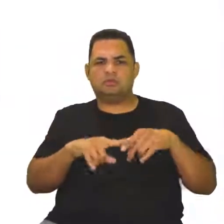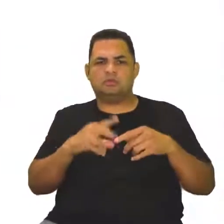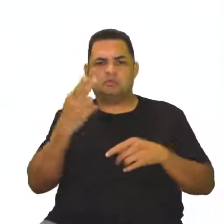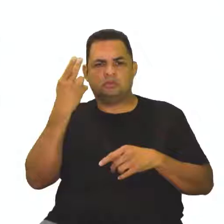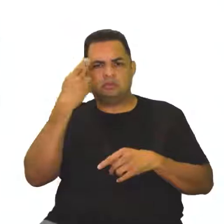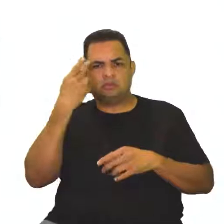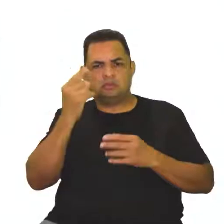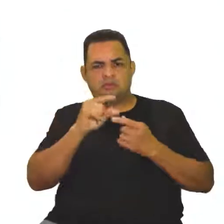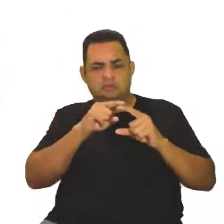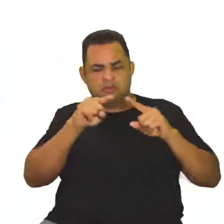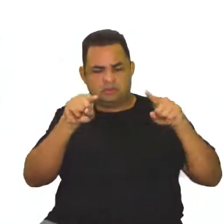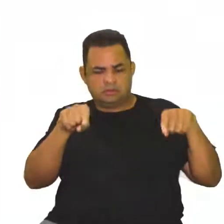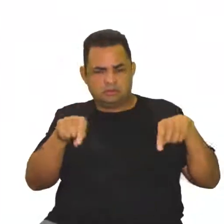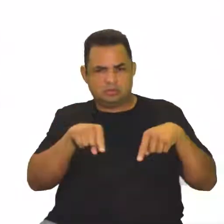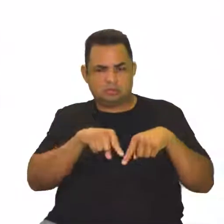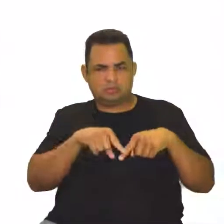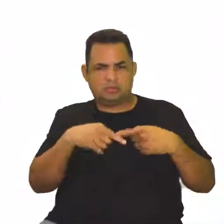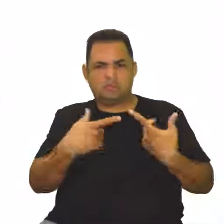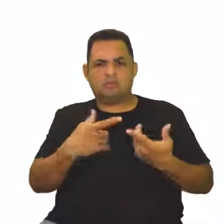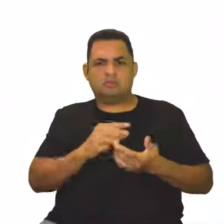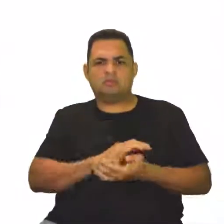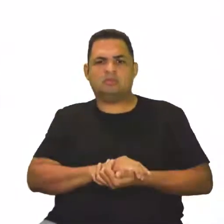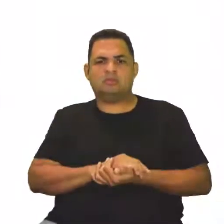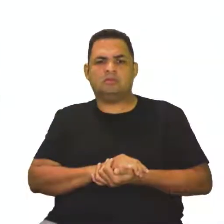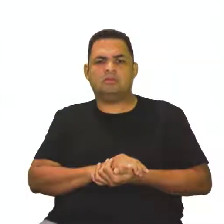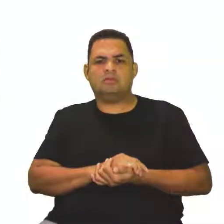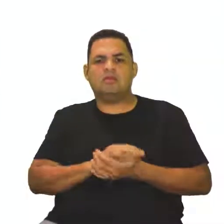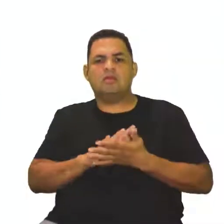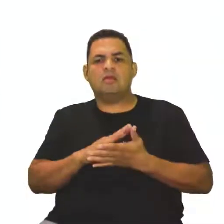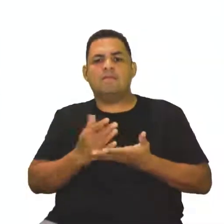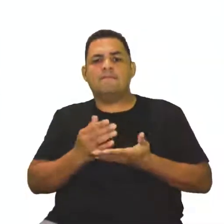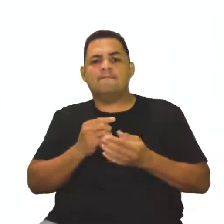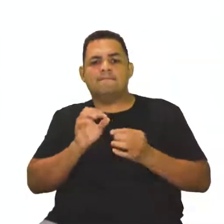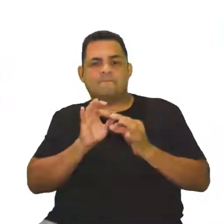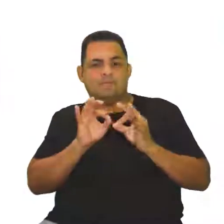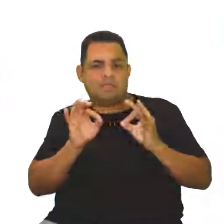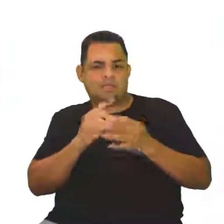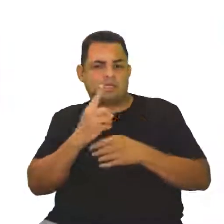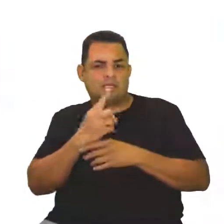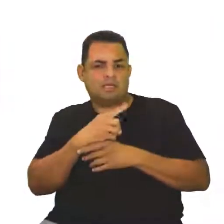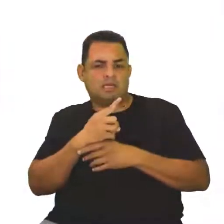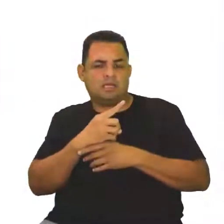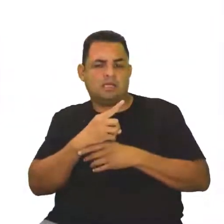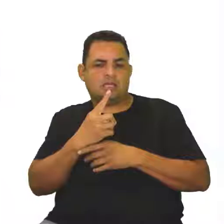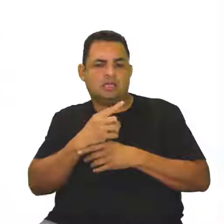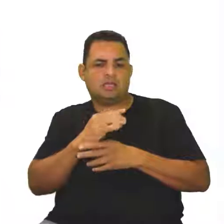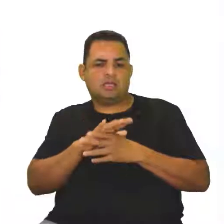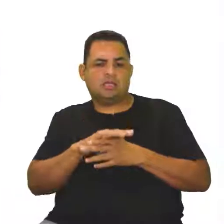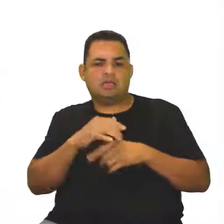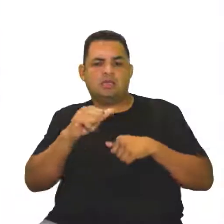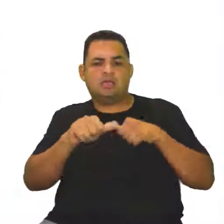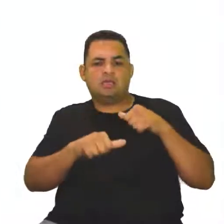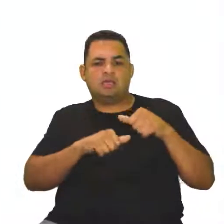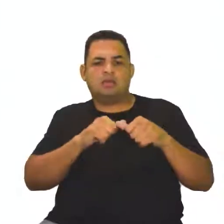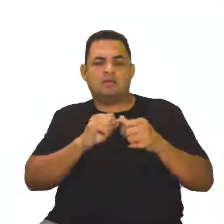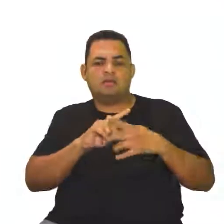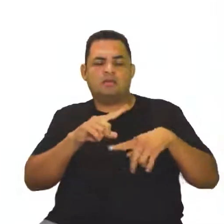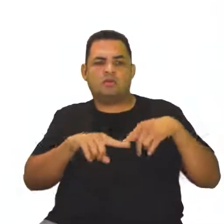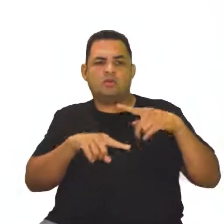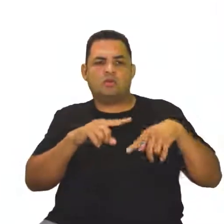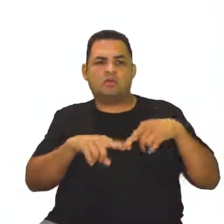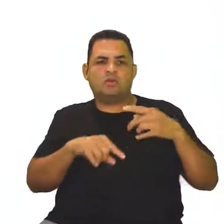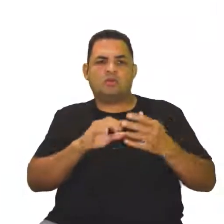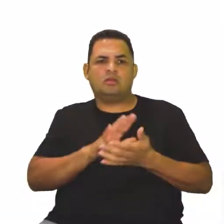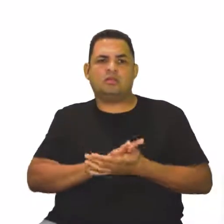normalmente especificada. E a potência é uma grandeza física que mede a energia transformada por segundo pelo aparelho, como eu falei